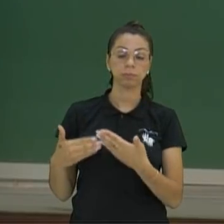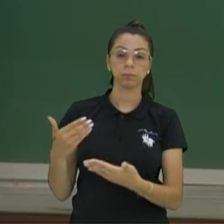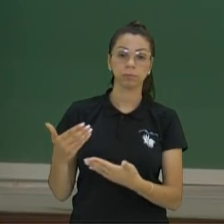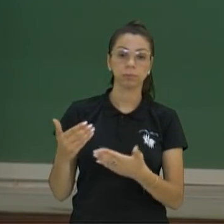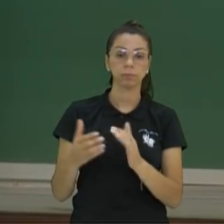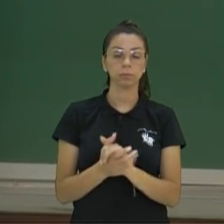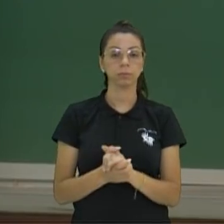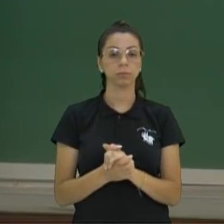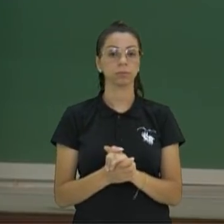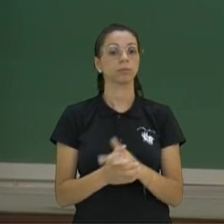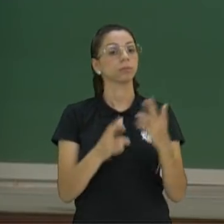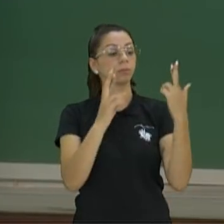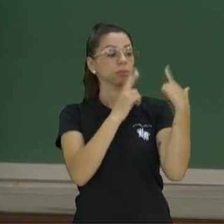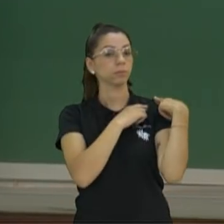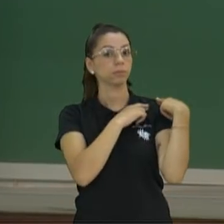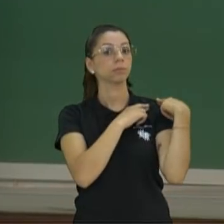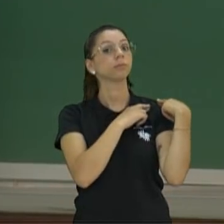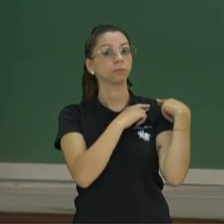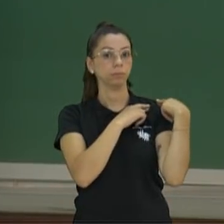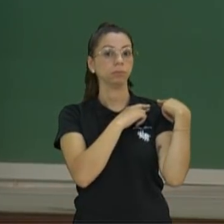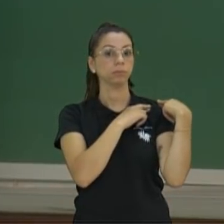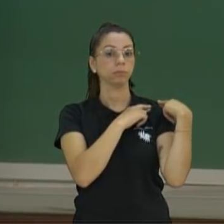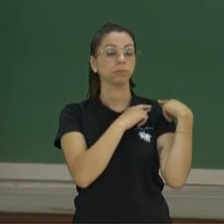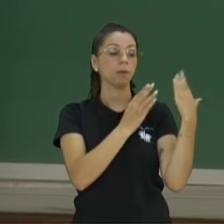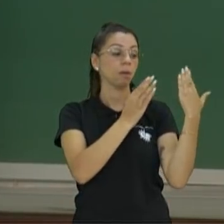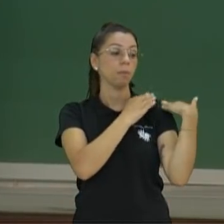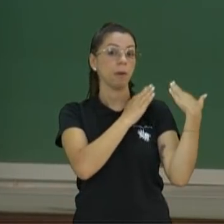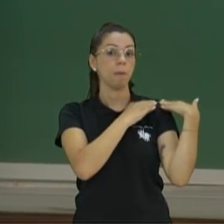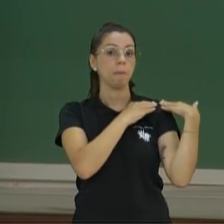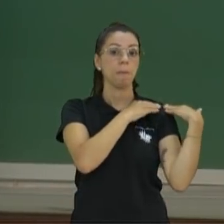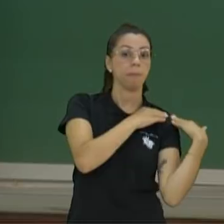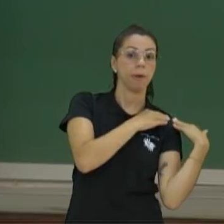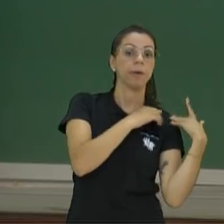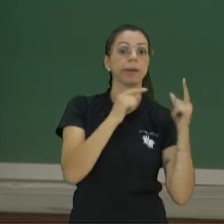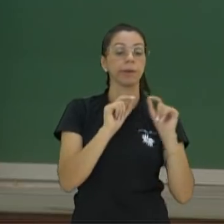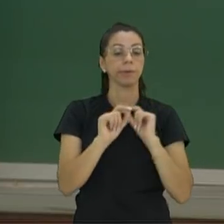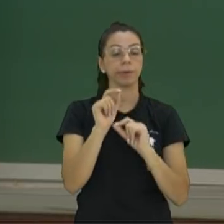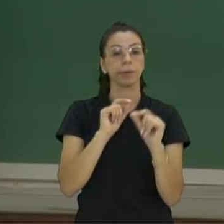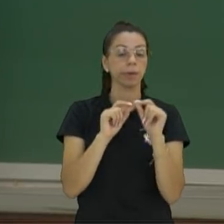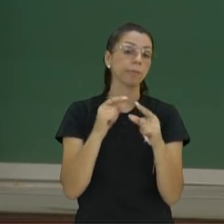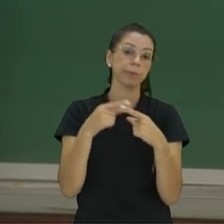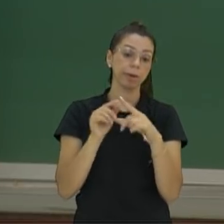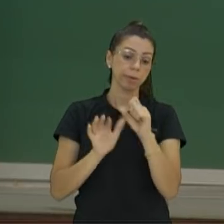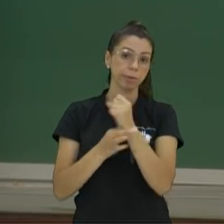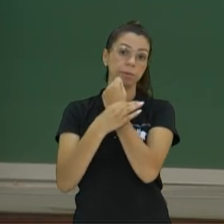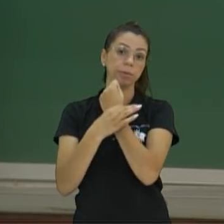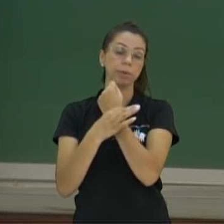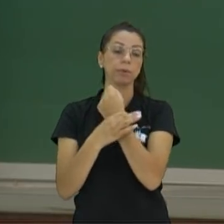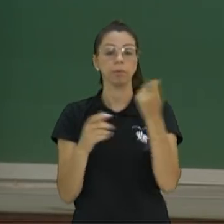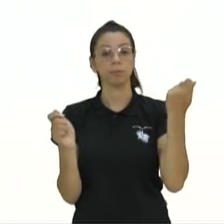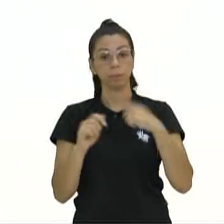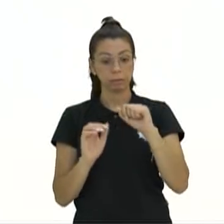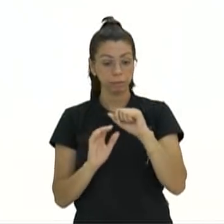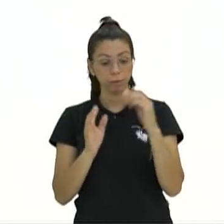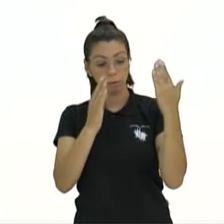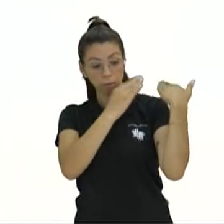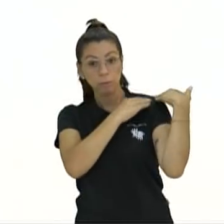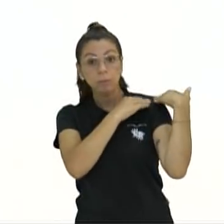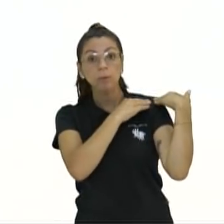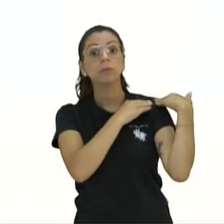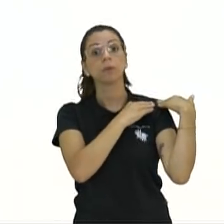de responsabilidade. Por quê? Exatamente por conta dessa questão da segurança, né? Eu tenho que ser